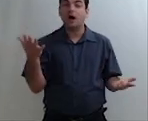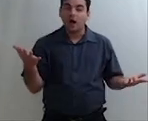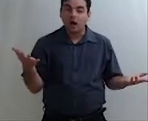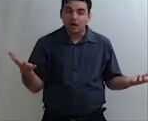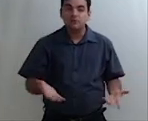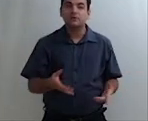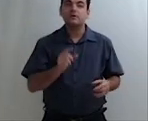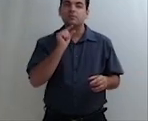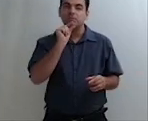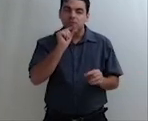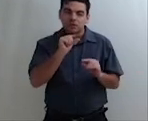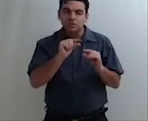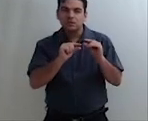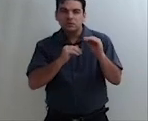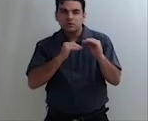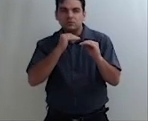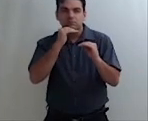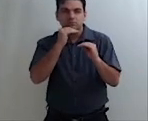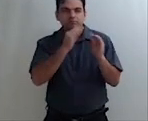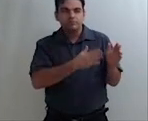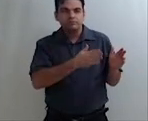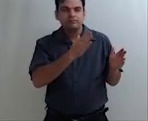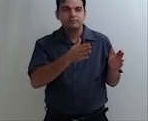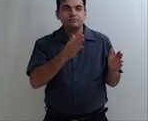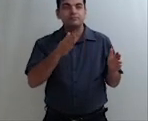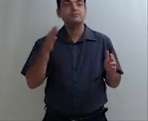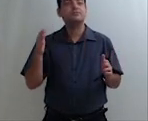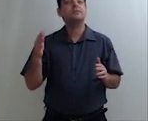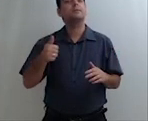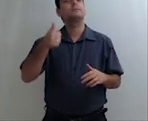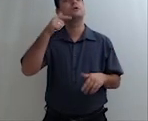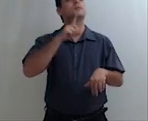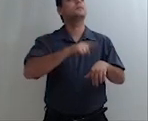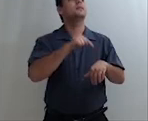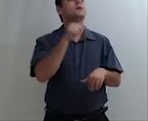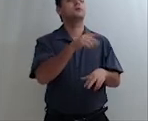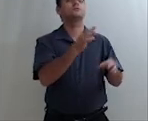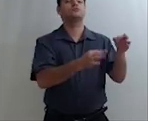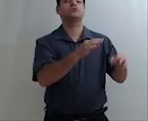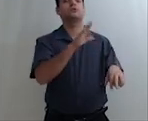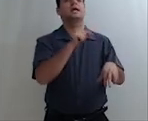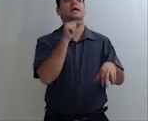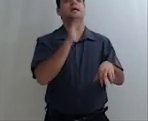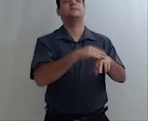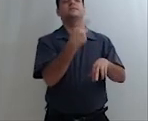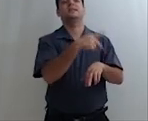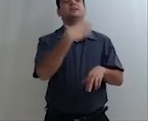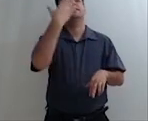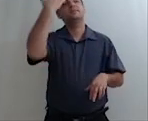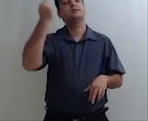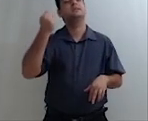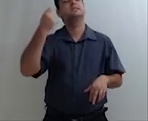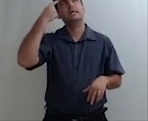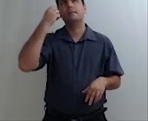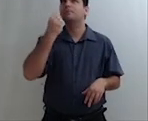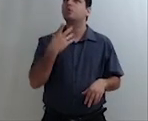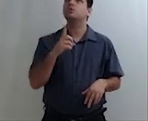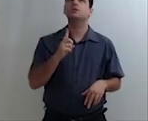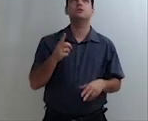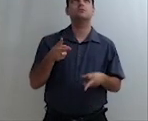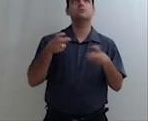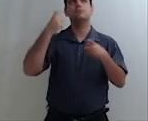critério do julgador a definição do grau de invalidade desse então